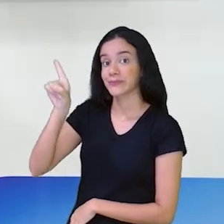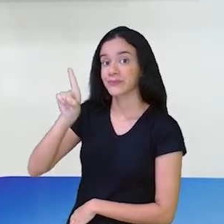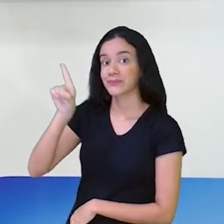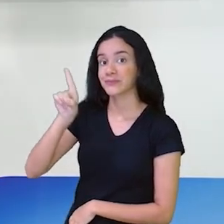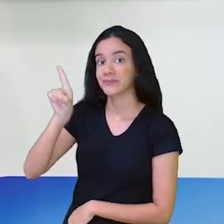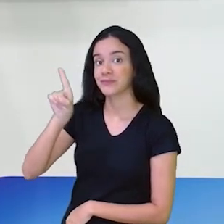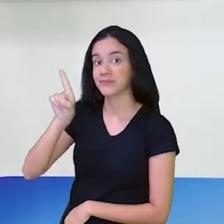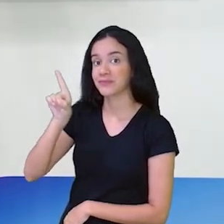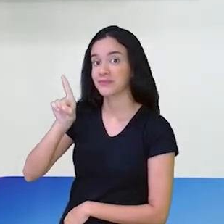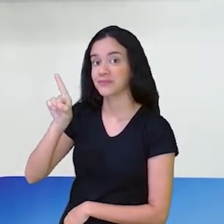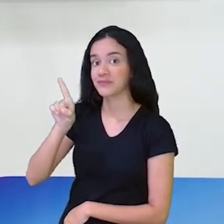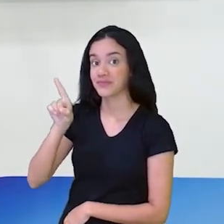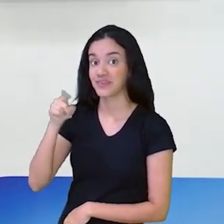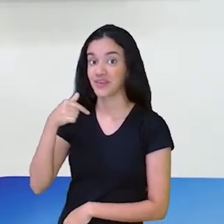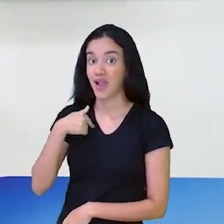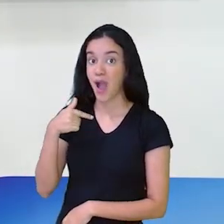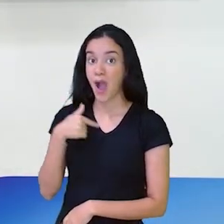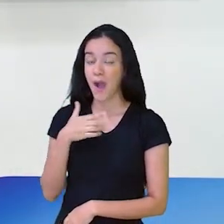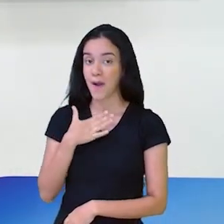Tá vendo como tá ficando o meu?